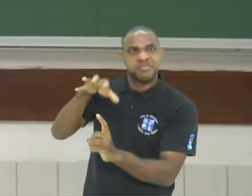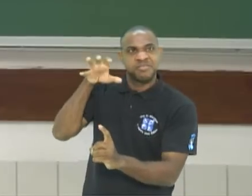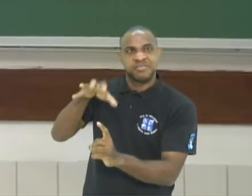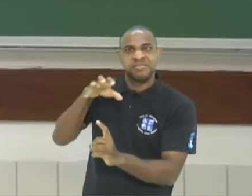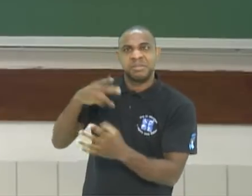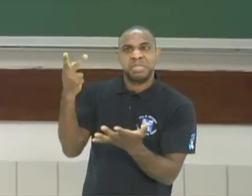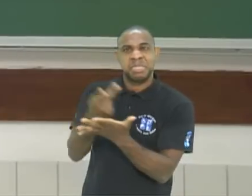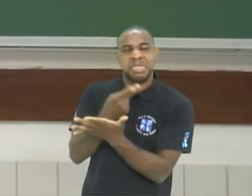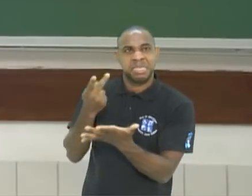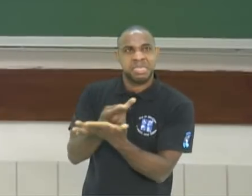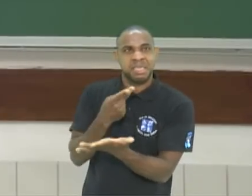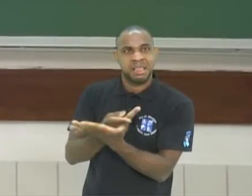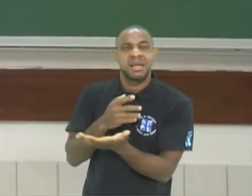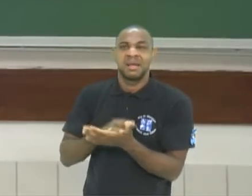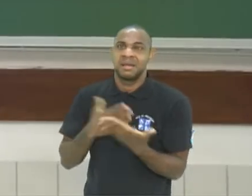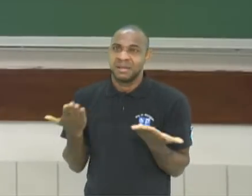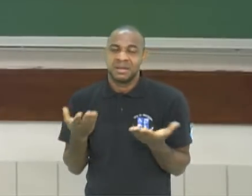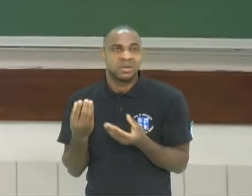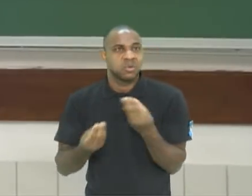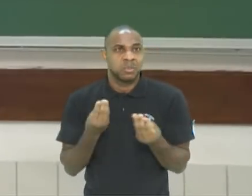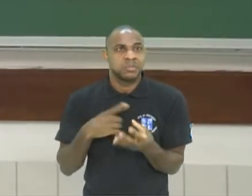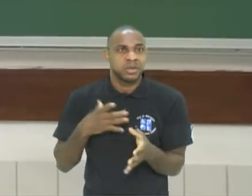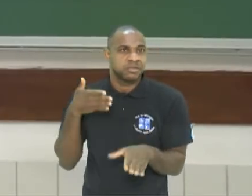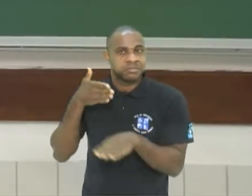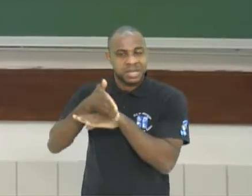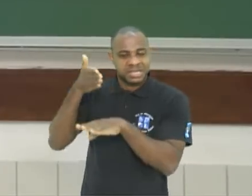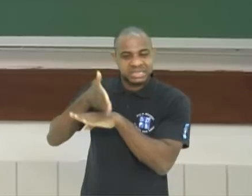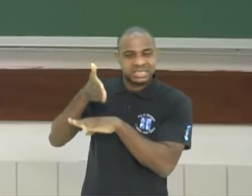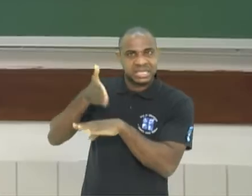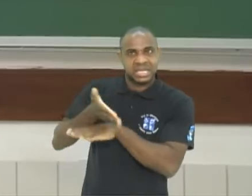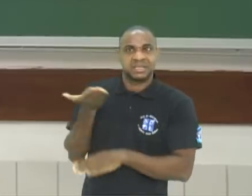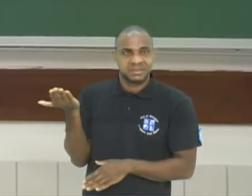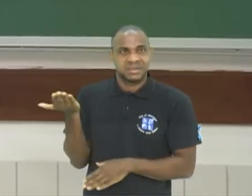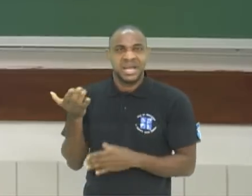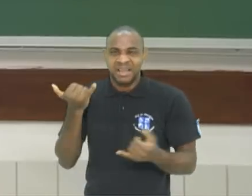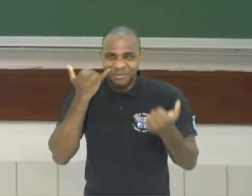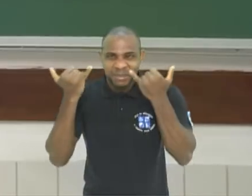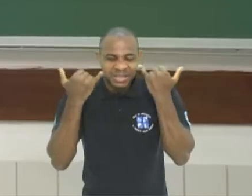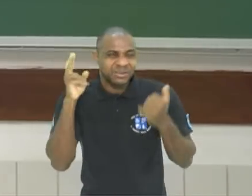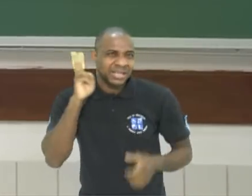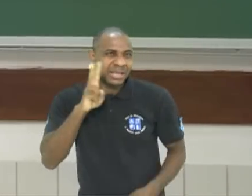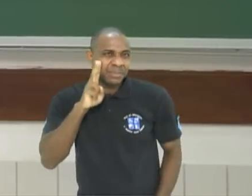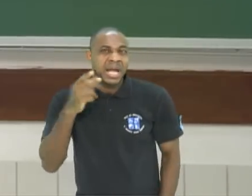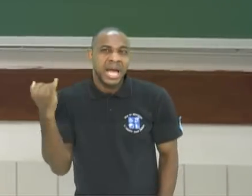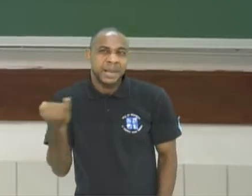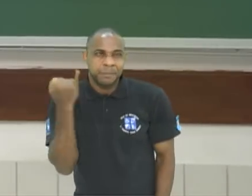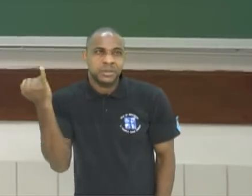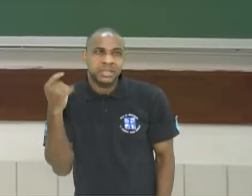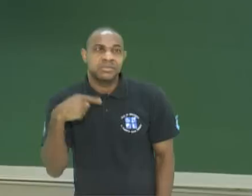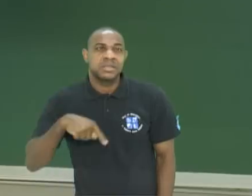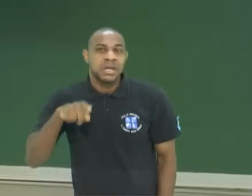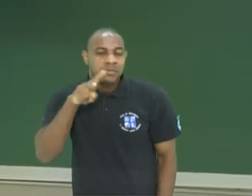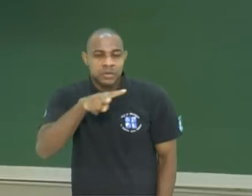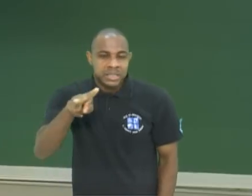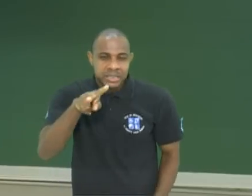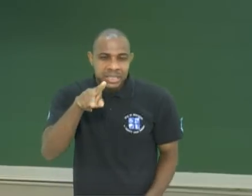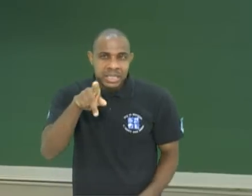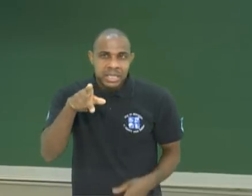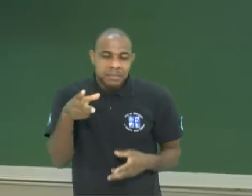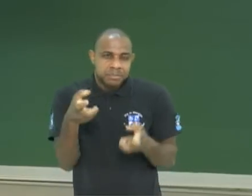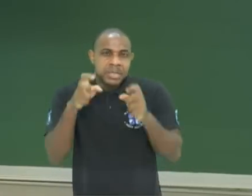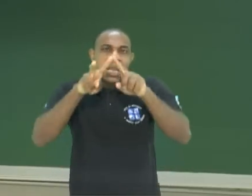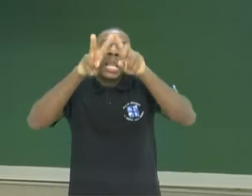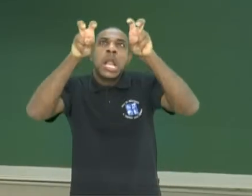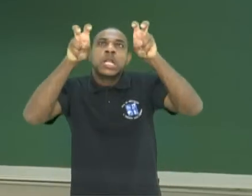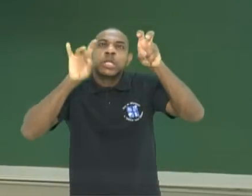fizemos a reflexão de como que nós temos acesso à informação? E eu falei para vocês da importância de você não se ater somente